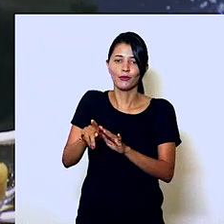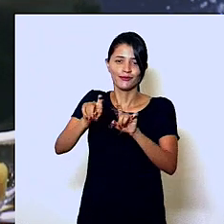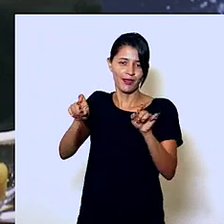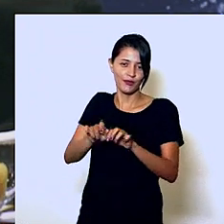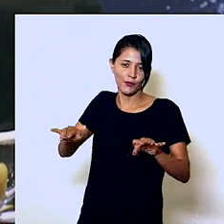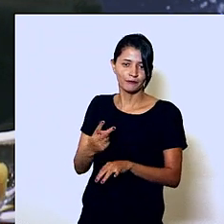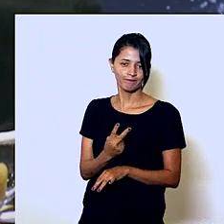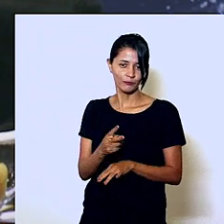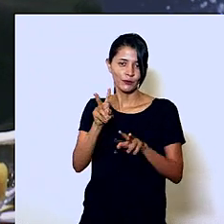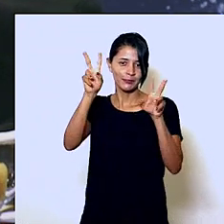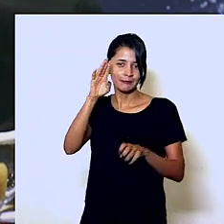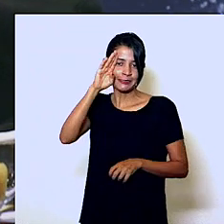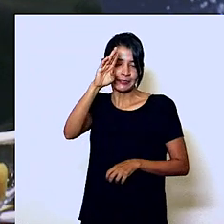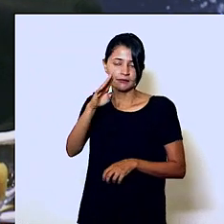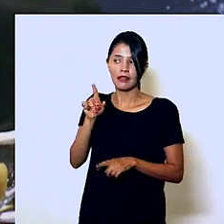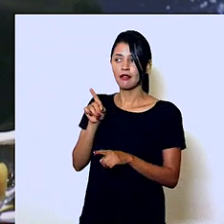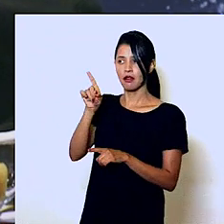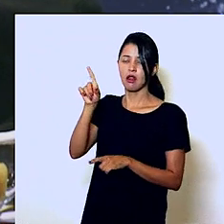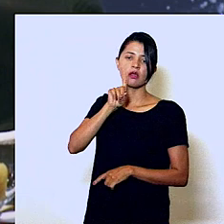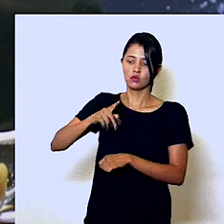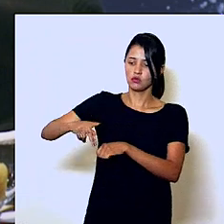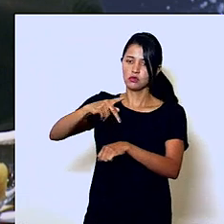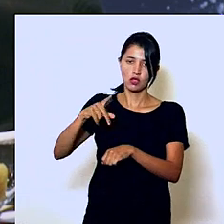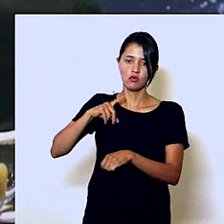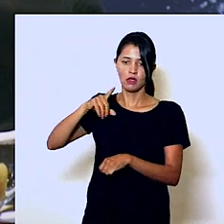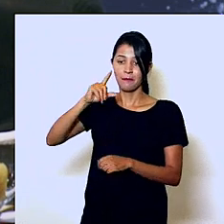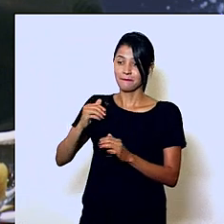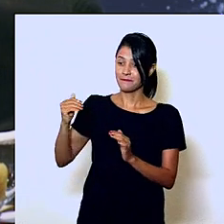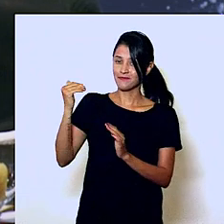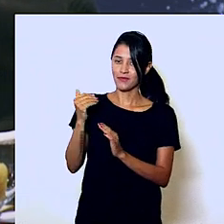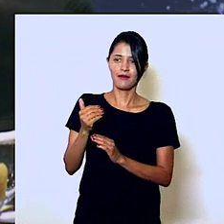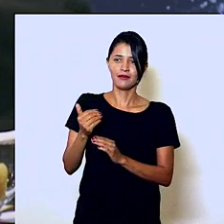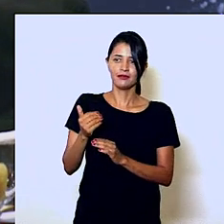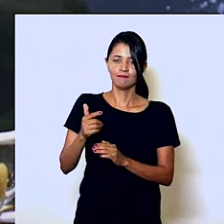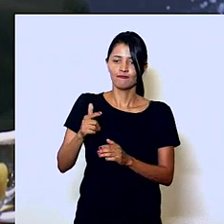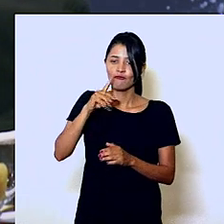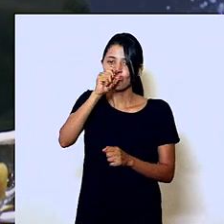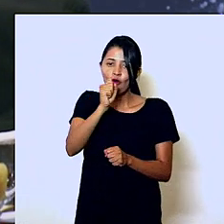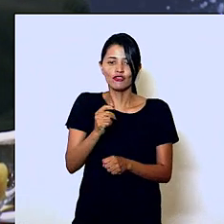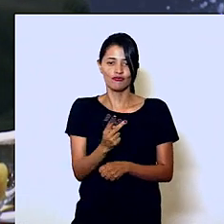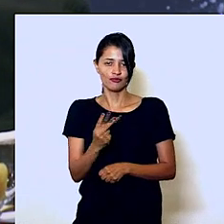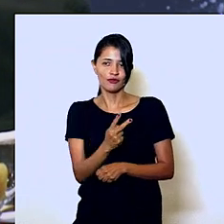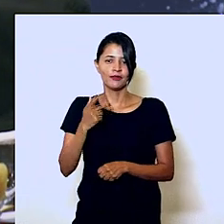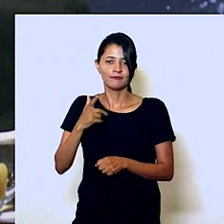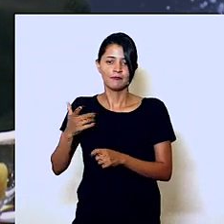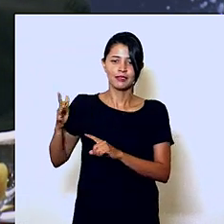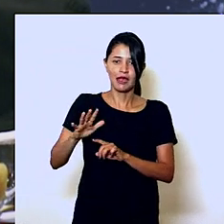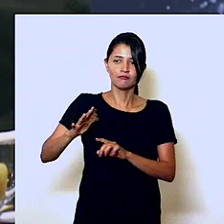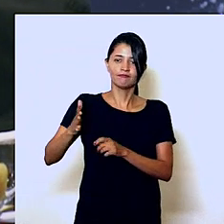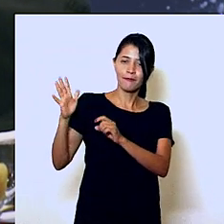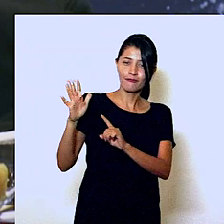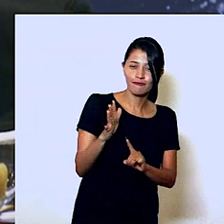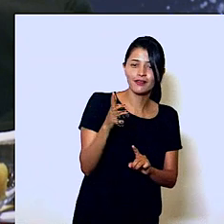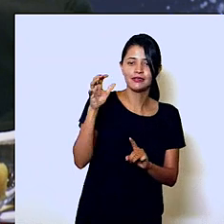que dominavam os dois setores, passaram a exercer forte pressão sobre o Brasil nos planos bilateral e multilateral, ao